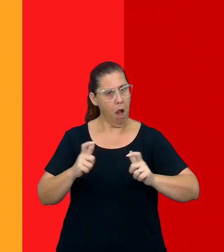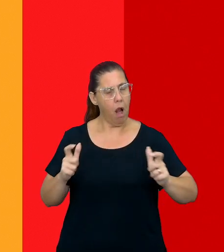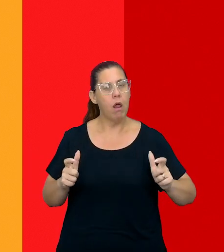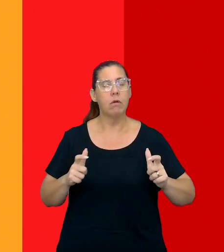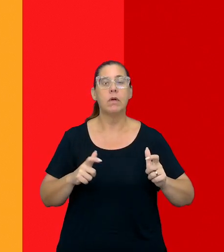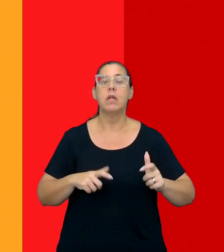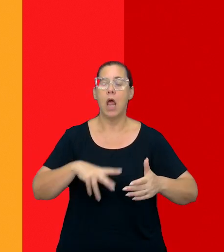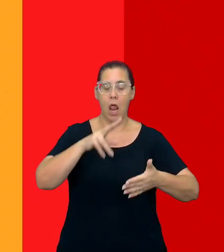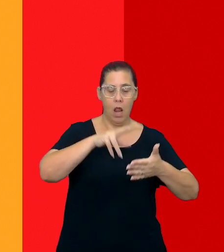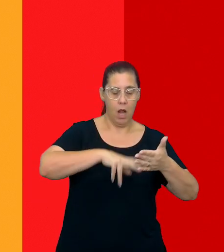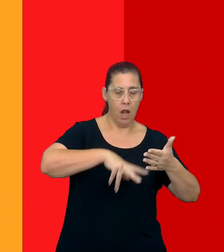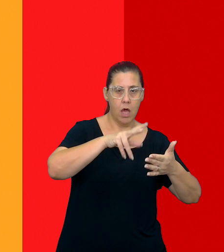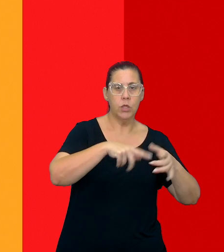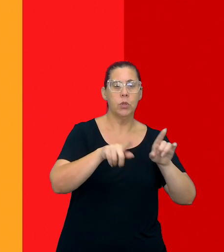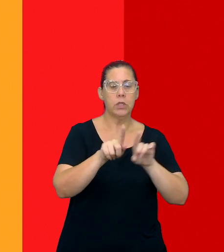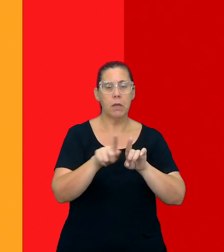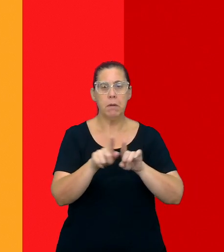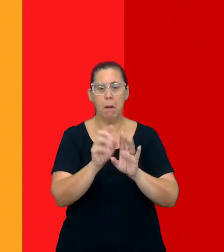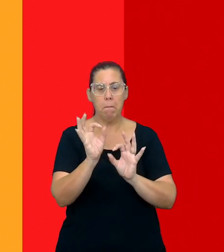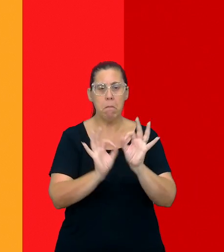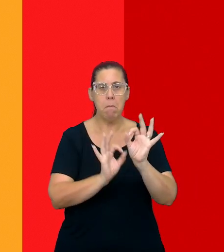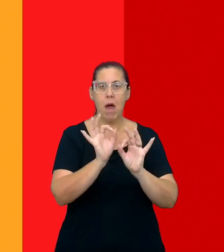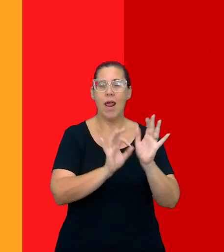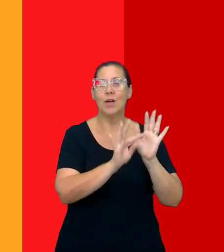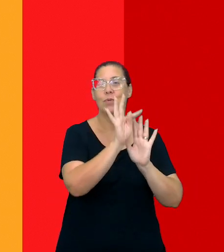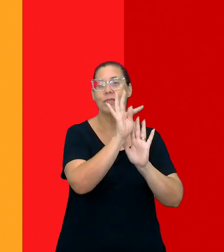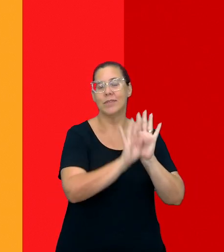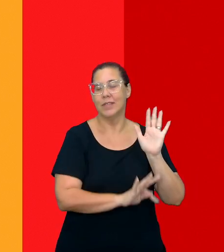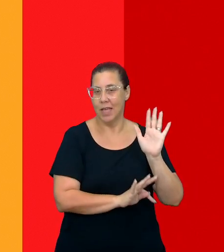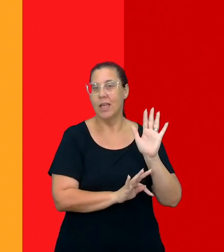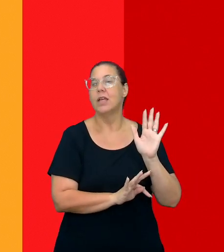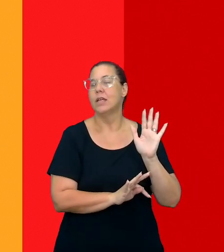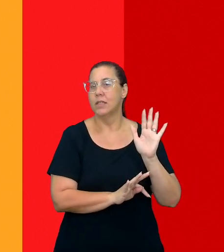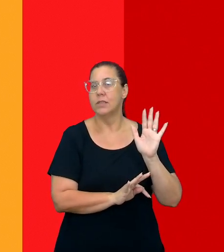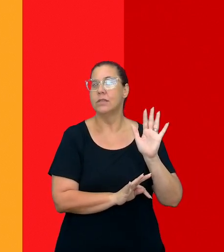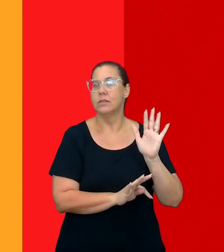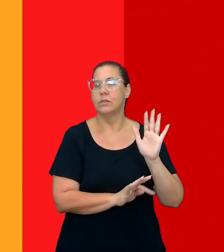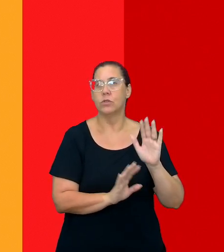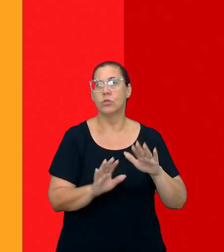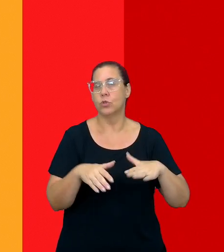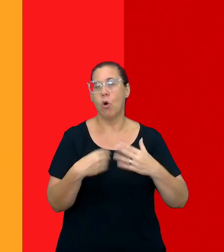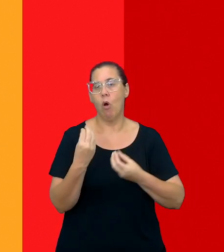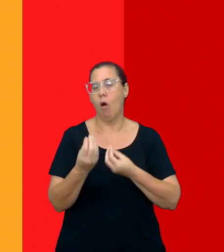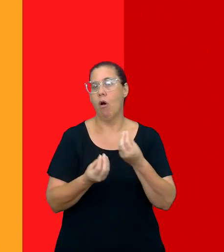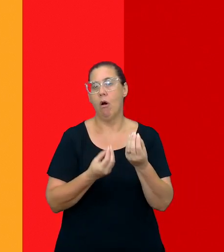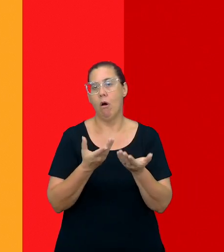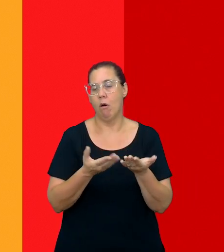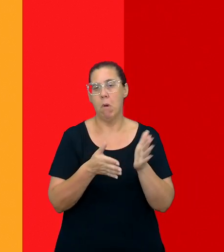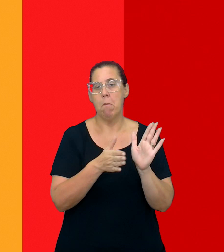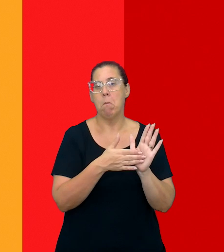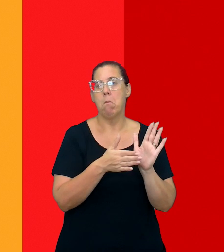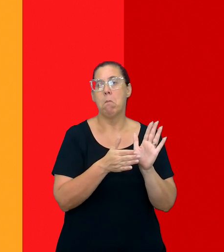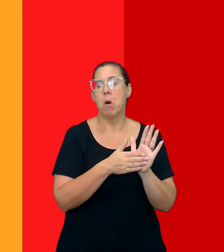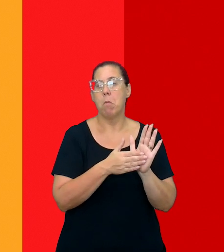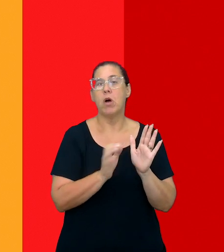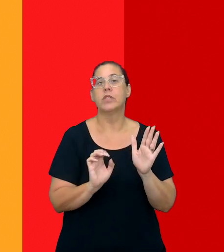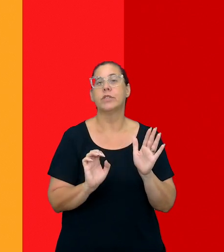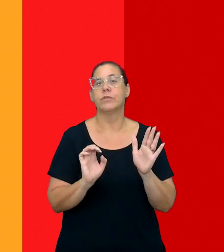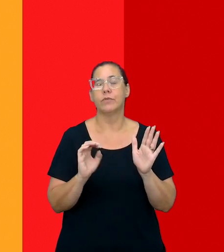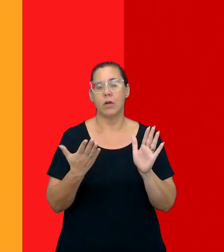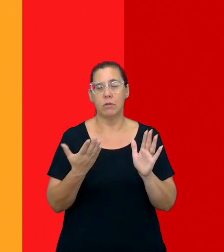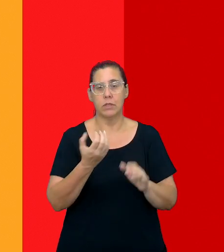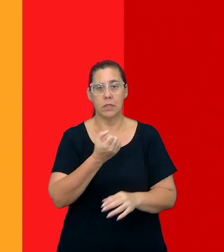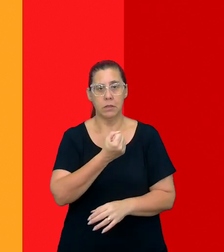de leitura quanto de produção de texto, a partir da situação proposta aí na sequência